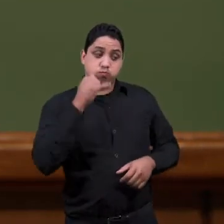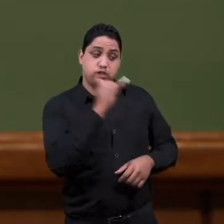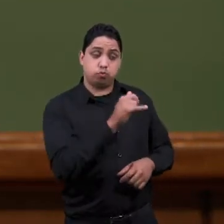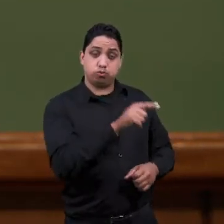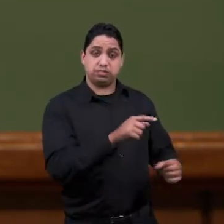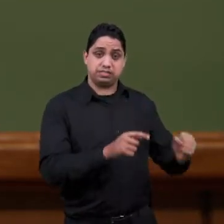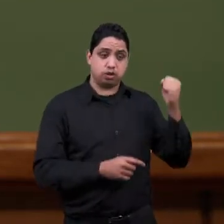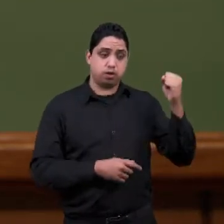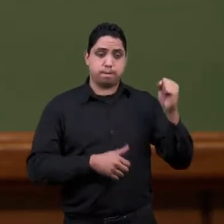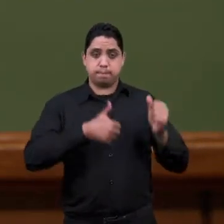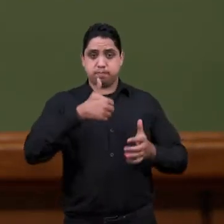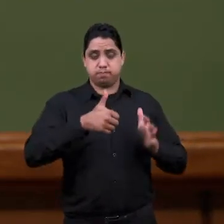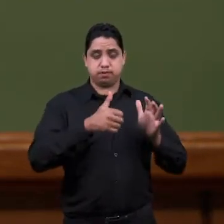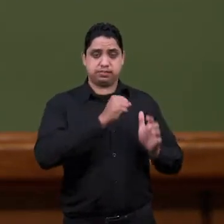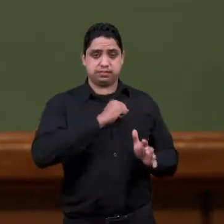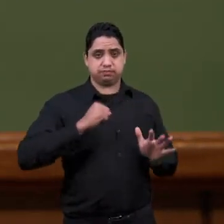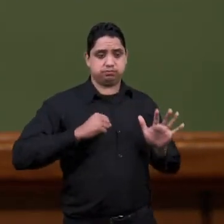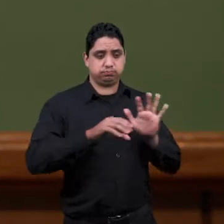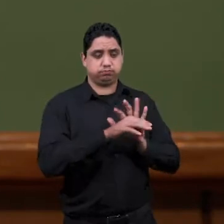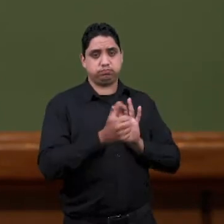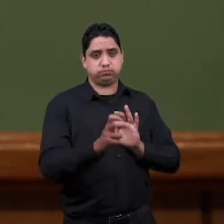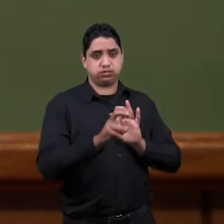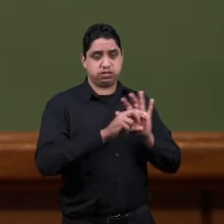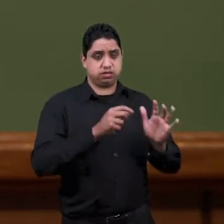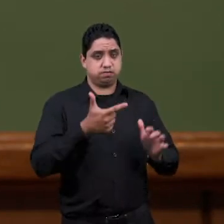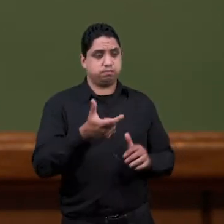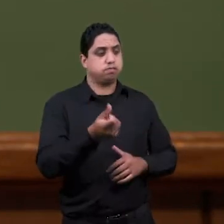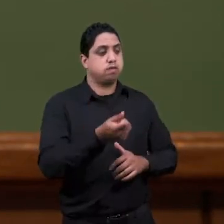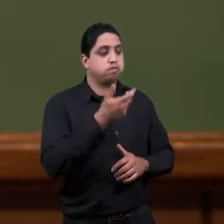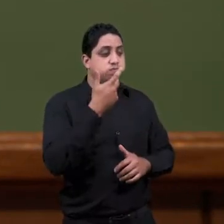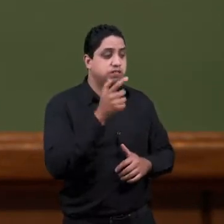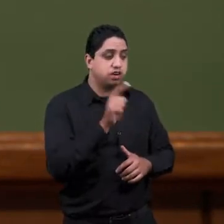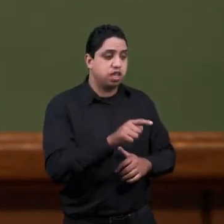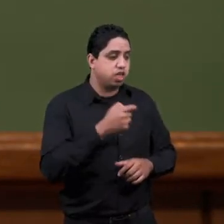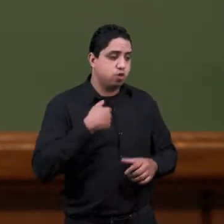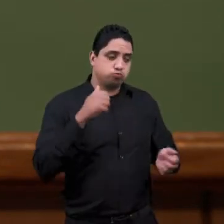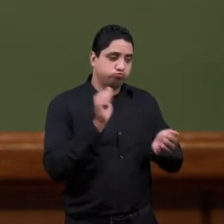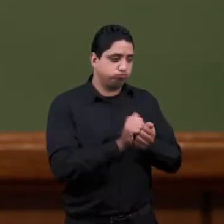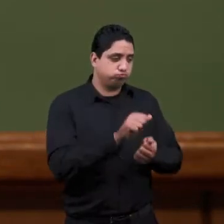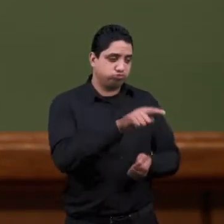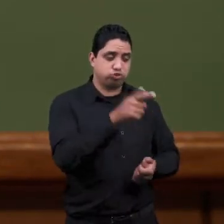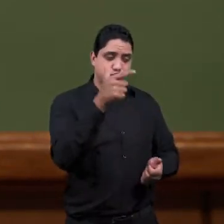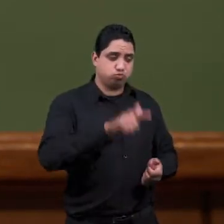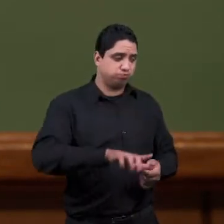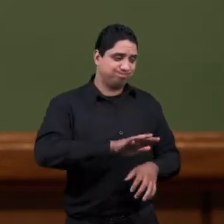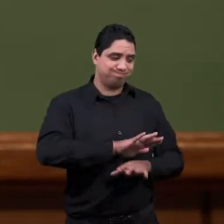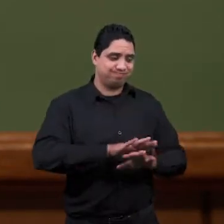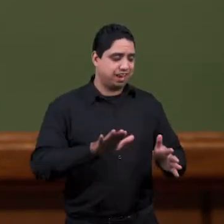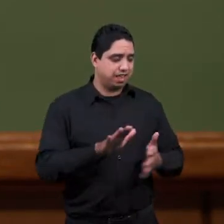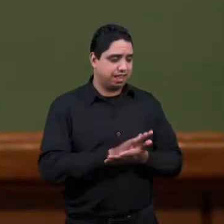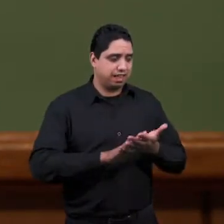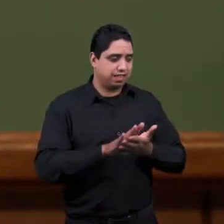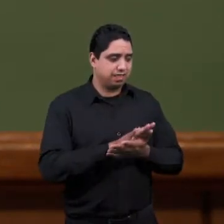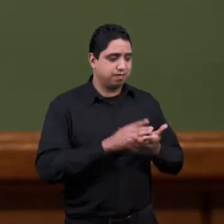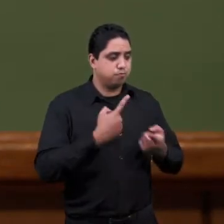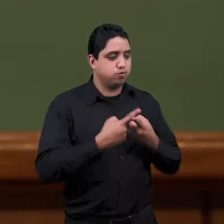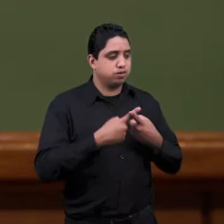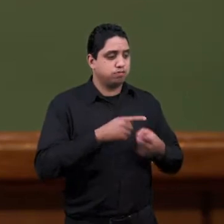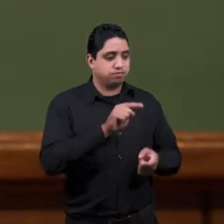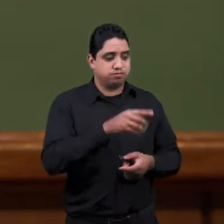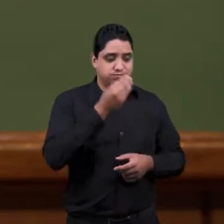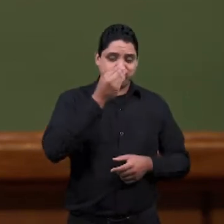quando ele disse, em 1 Samuel capítulo 15, verso 26, não tornarei contigo, porque